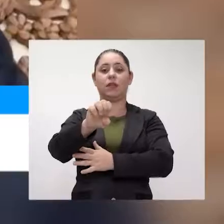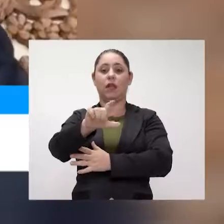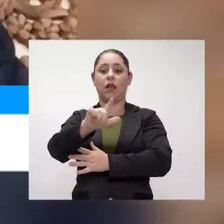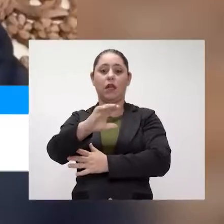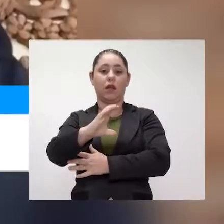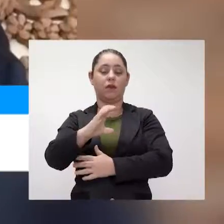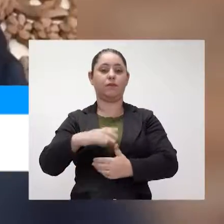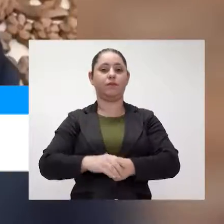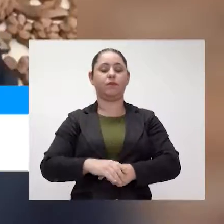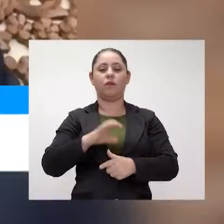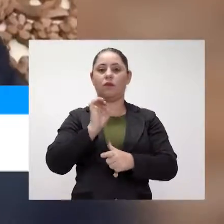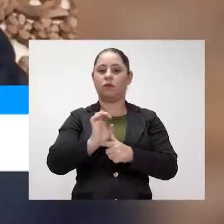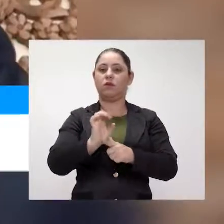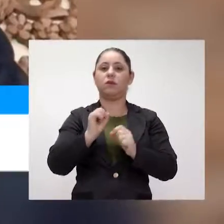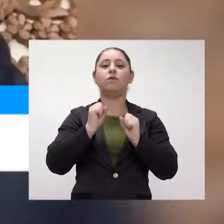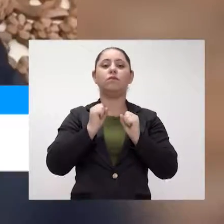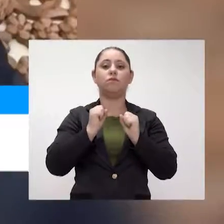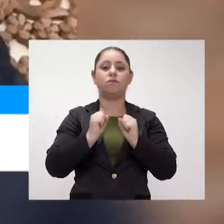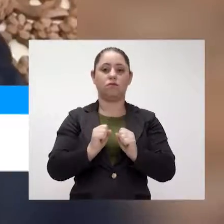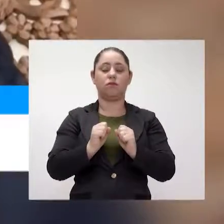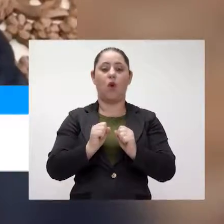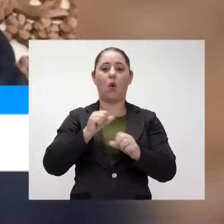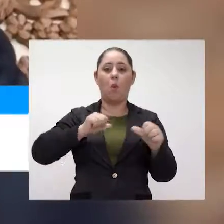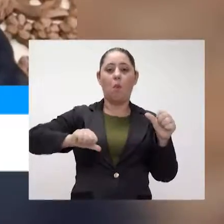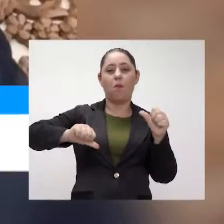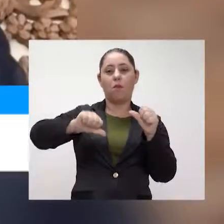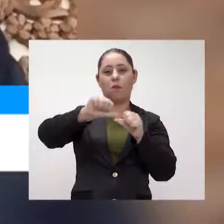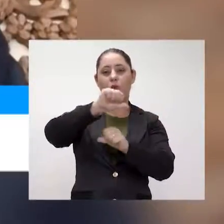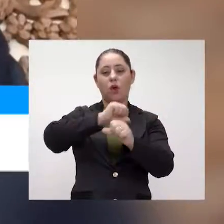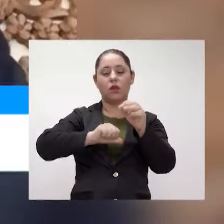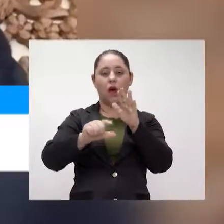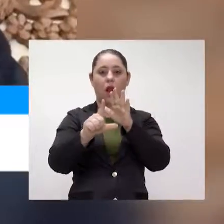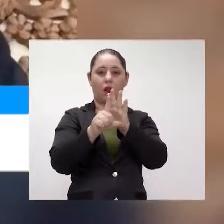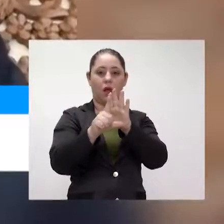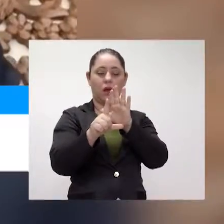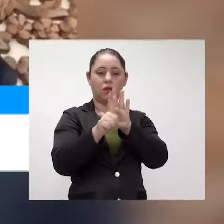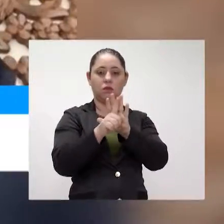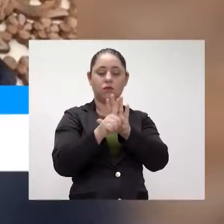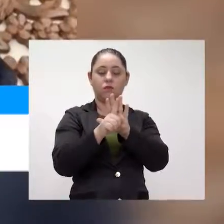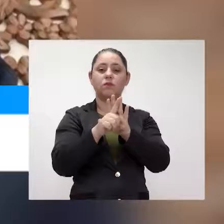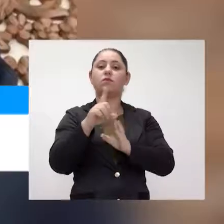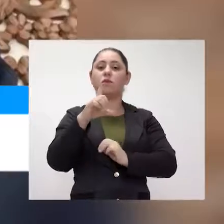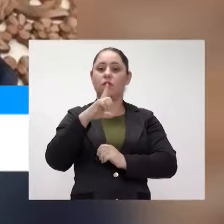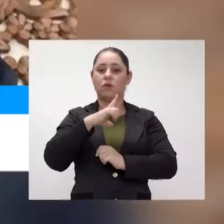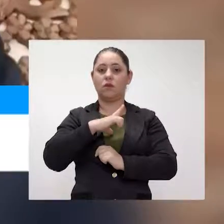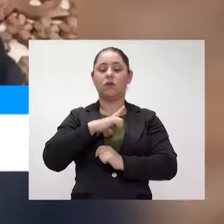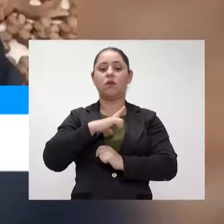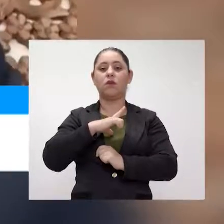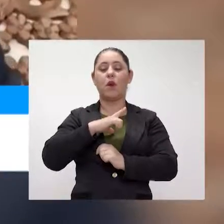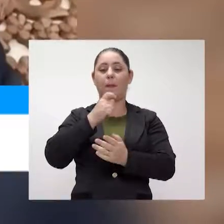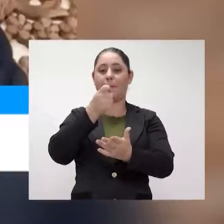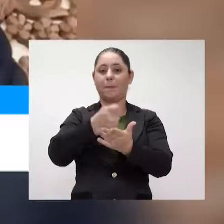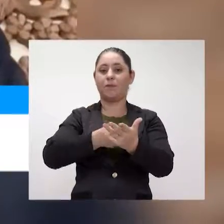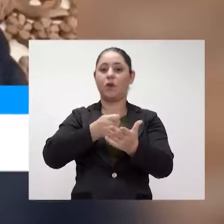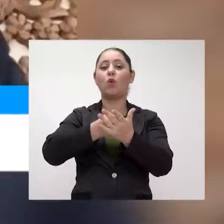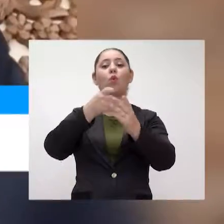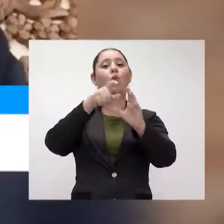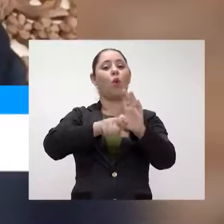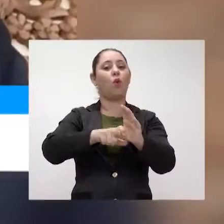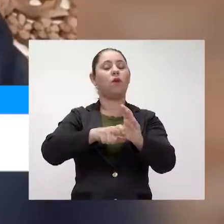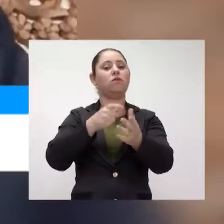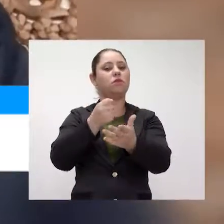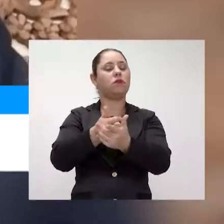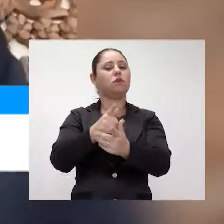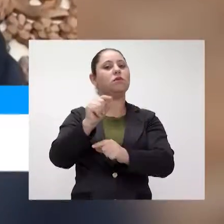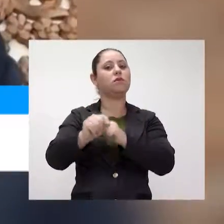da Selic. Então, que o Estado possa alterar essa lei e ter, então, a